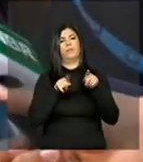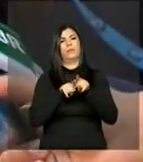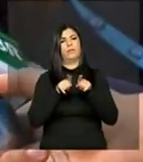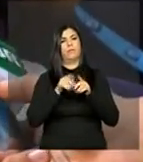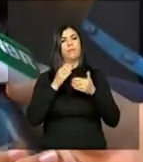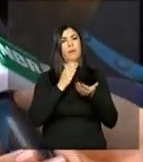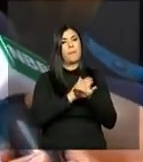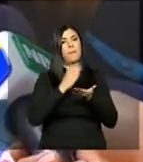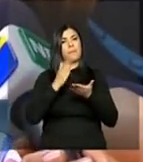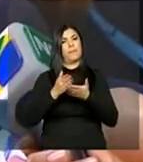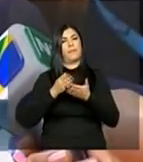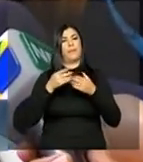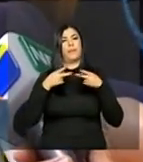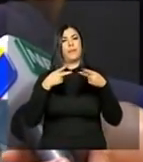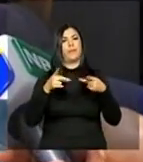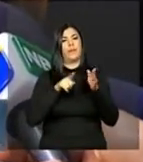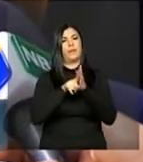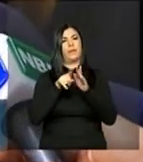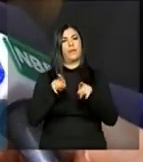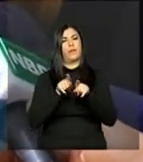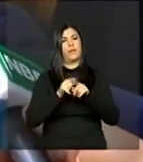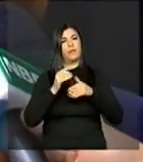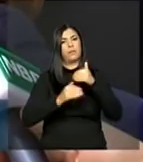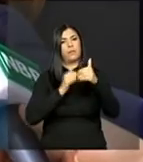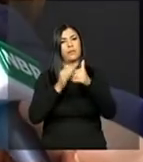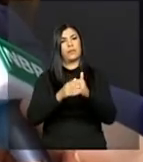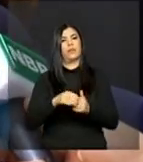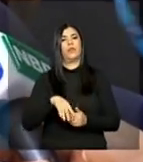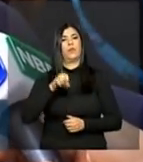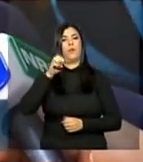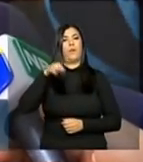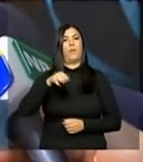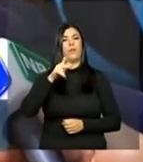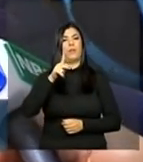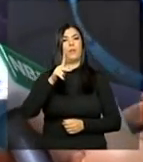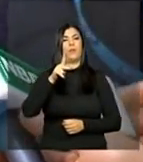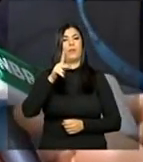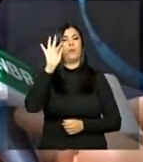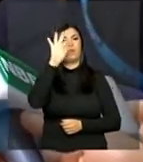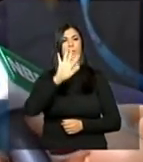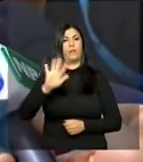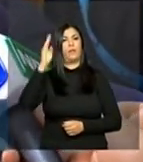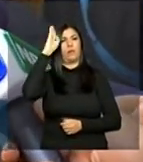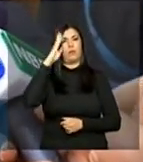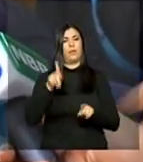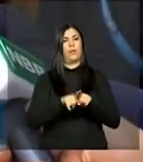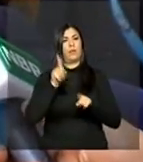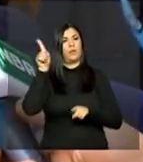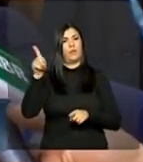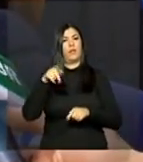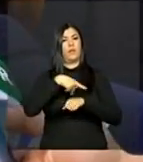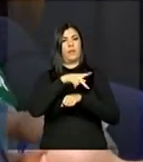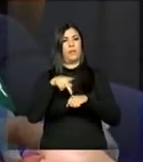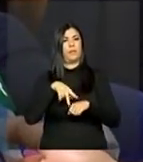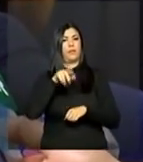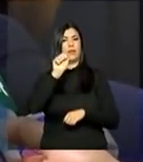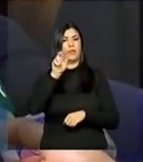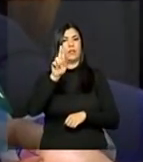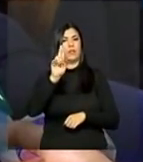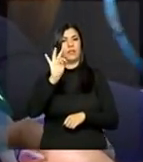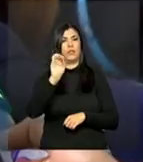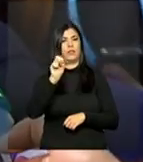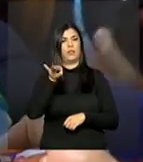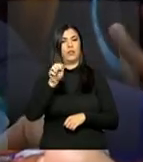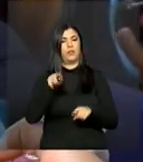investigação que inclusive está em curso no Ministério Público Federal brasileiro e também na Argentina porque